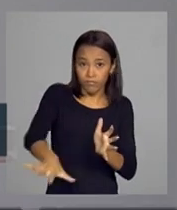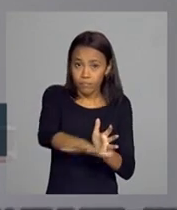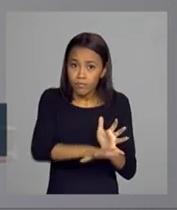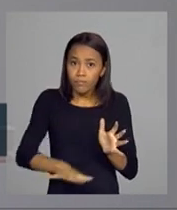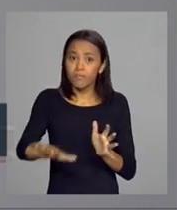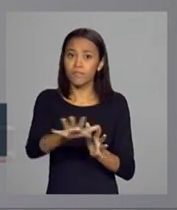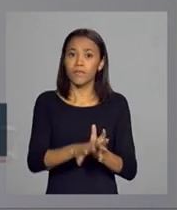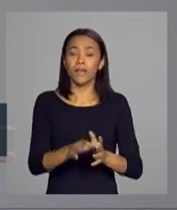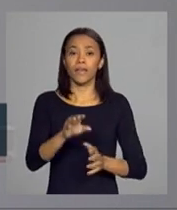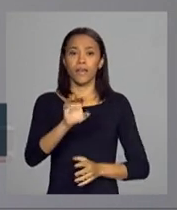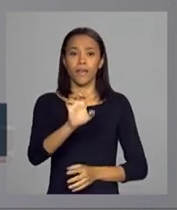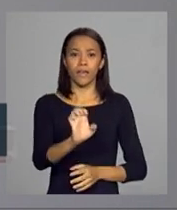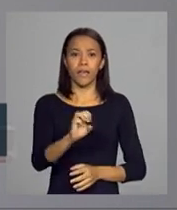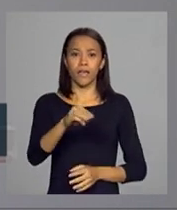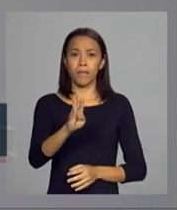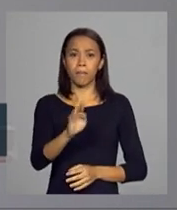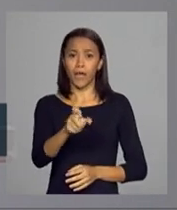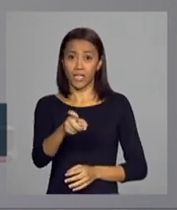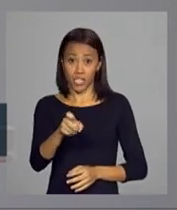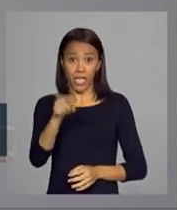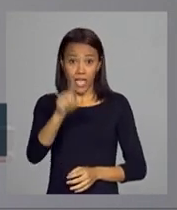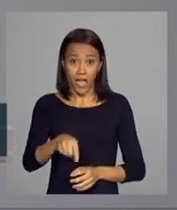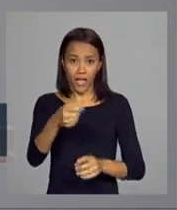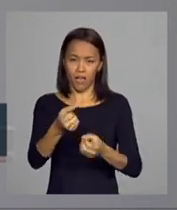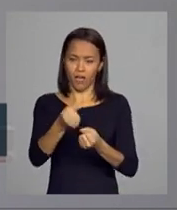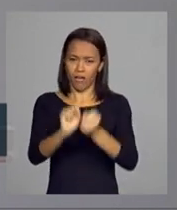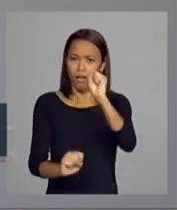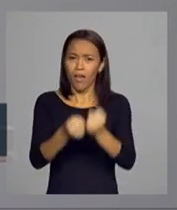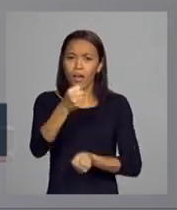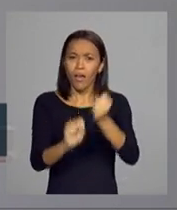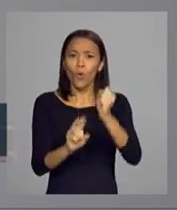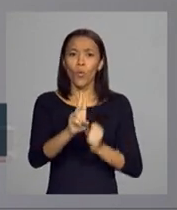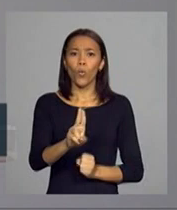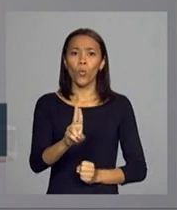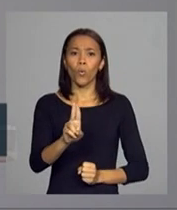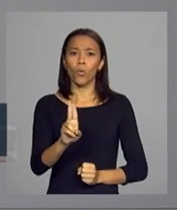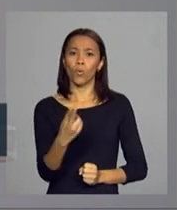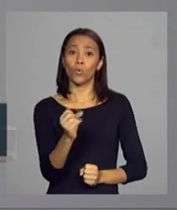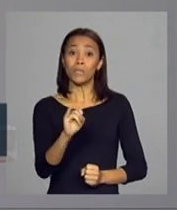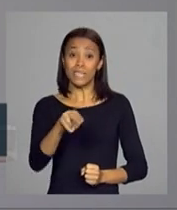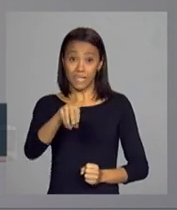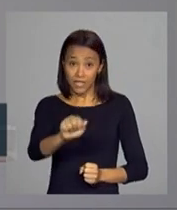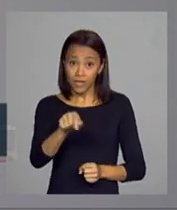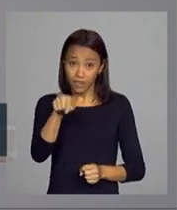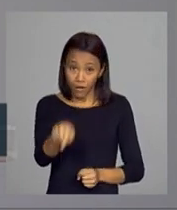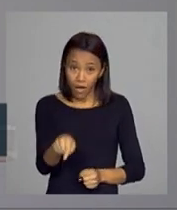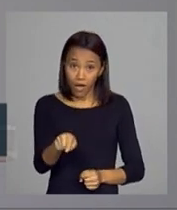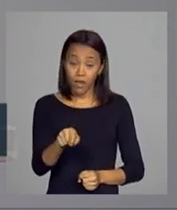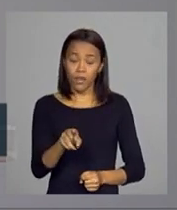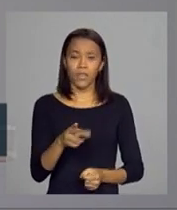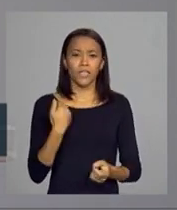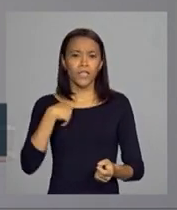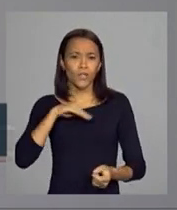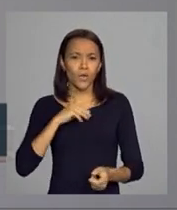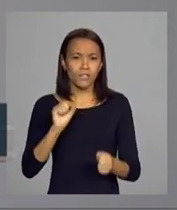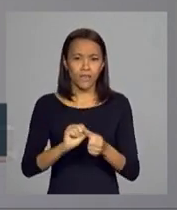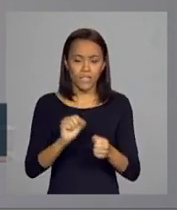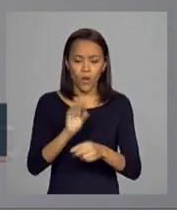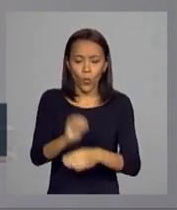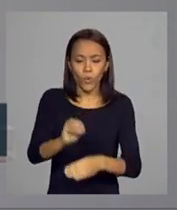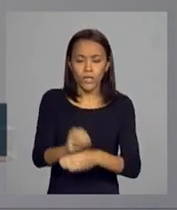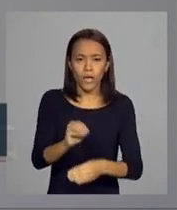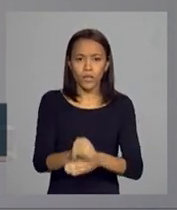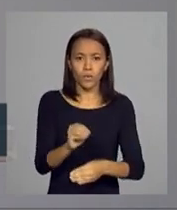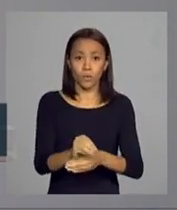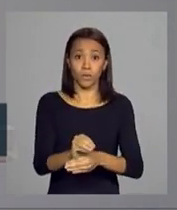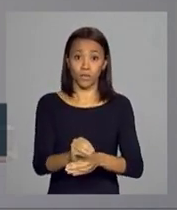em Bagé, que é uma usina termoelétrica, né, que a gente fez a manutenção das caldeiras, 3